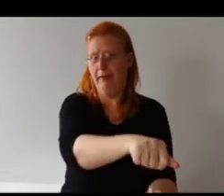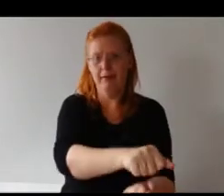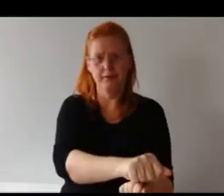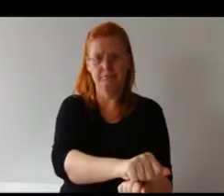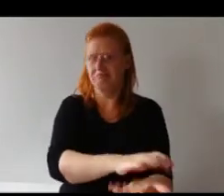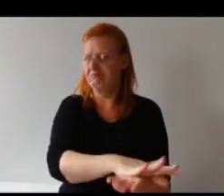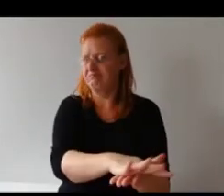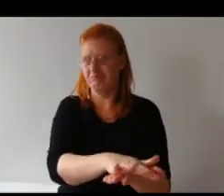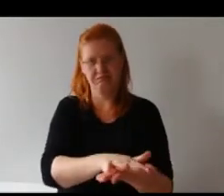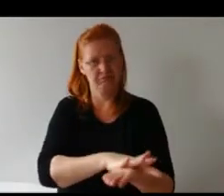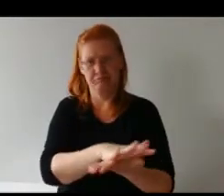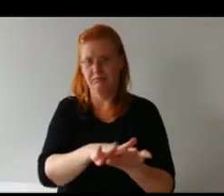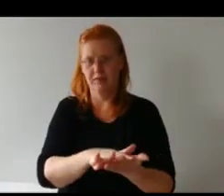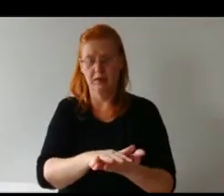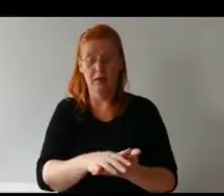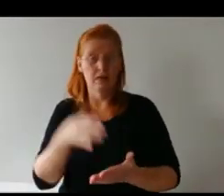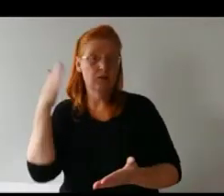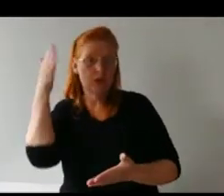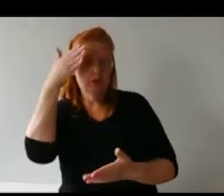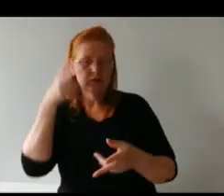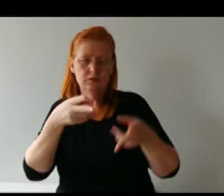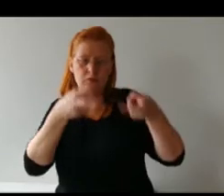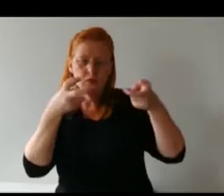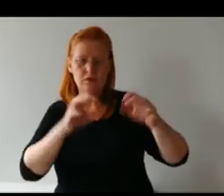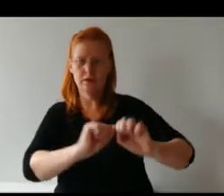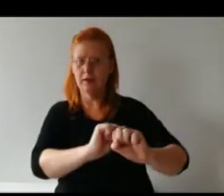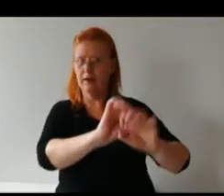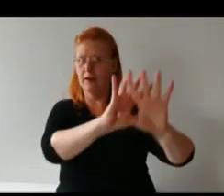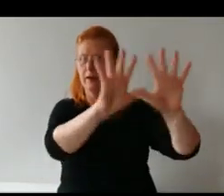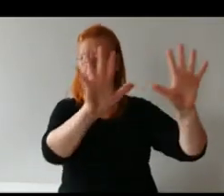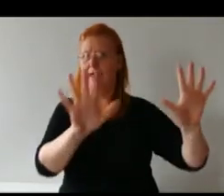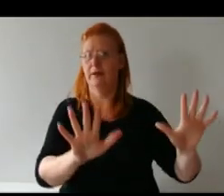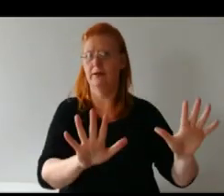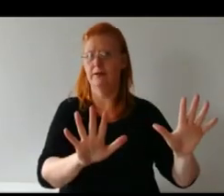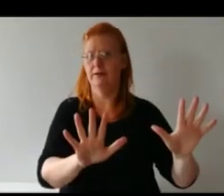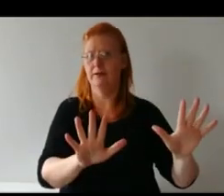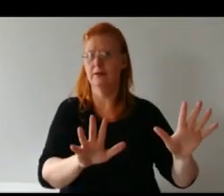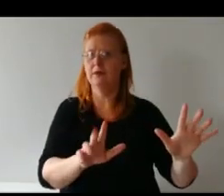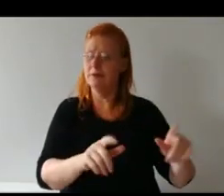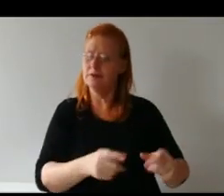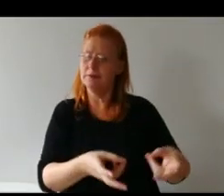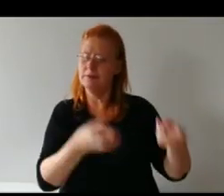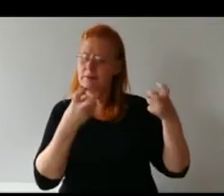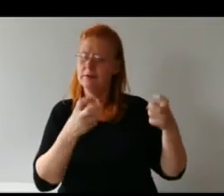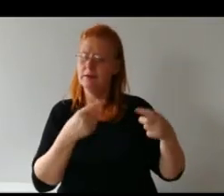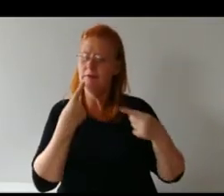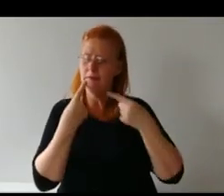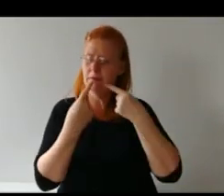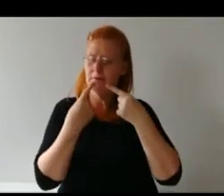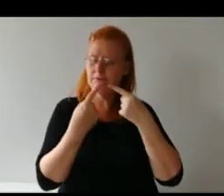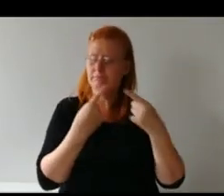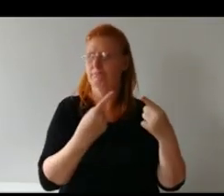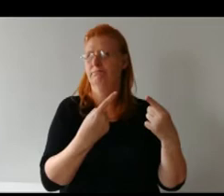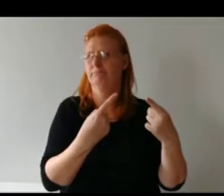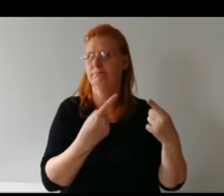não, para a terra ou não. Então, Deleuze ele faz assim, uma visão dele bem ampla, né? Ele tem uma visão bem ampla e bem